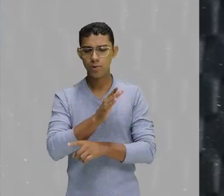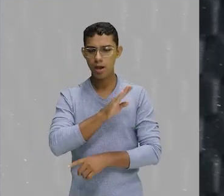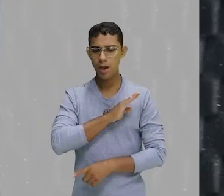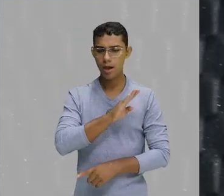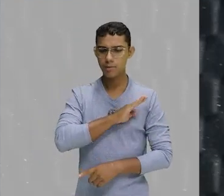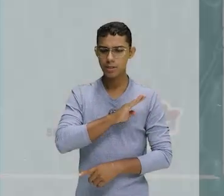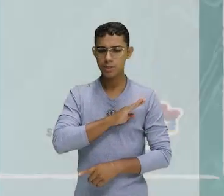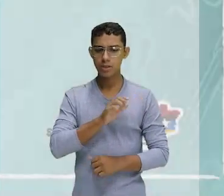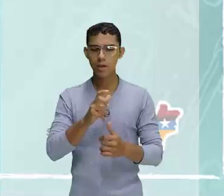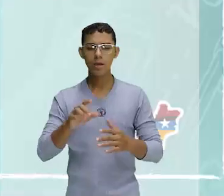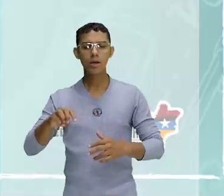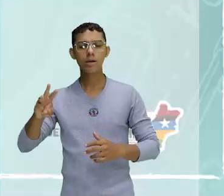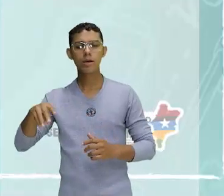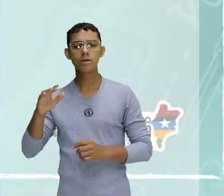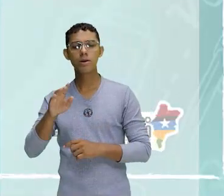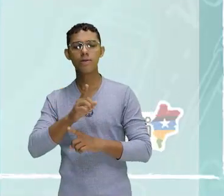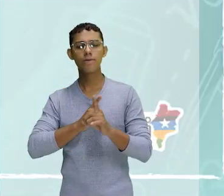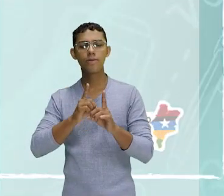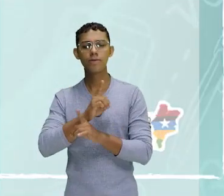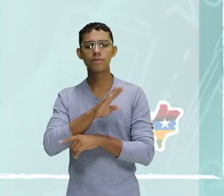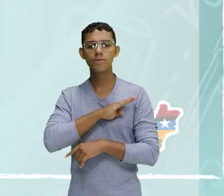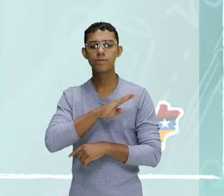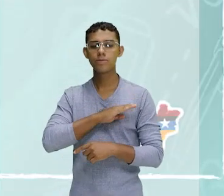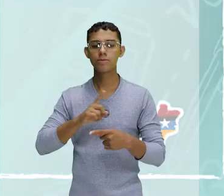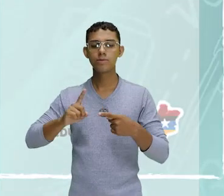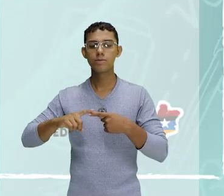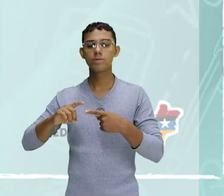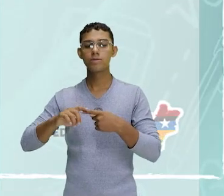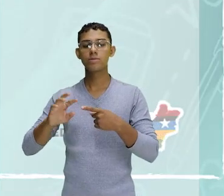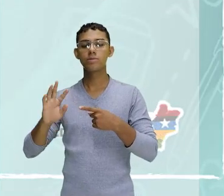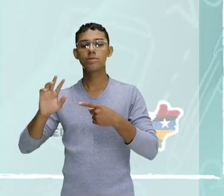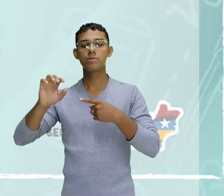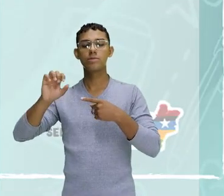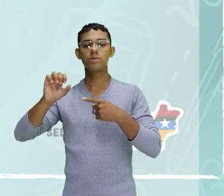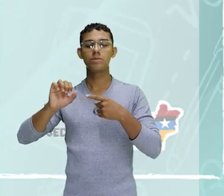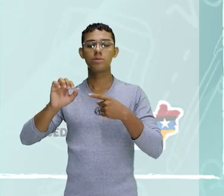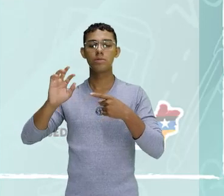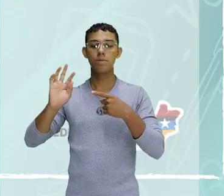disso. Quem são esses falsos amigos? São classificados como palavras